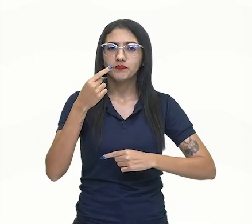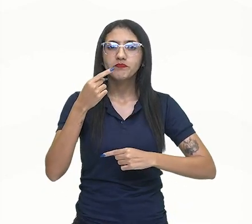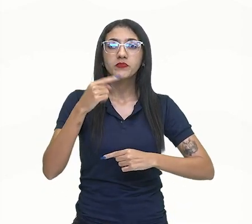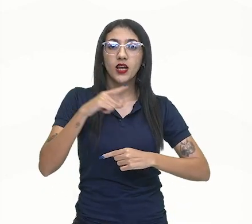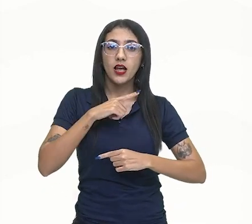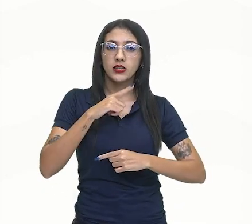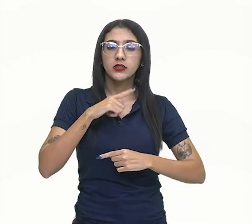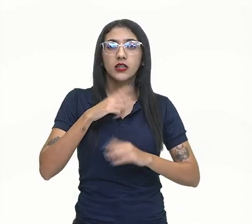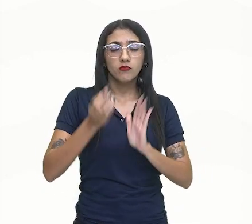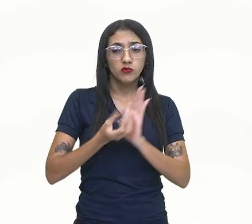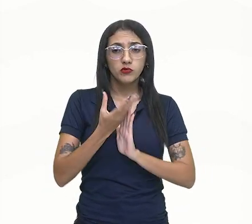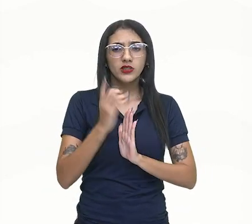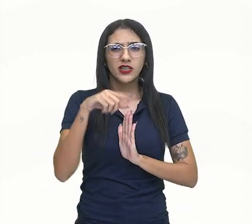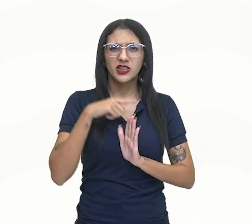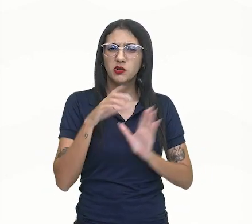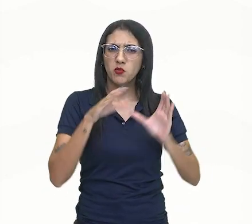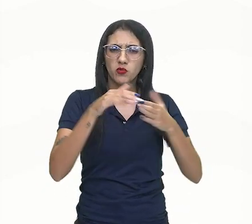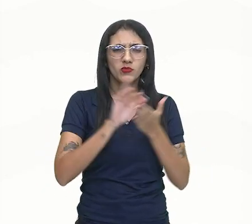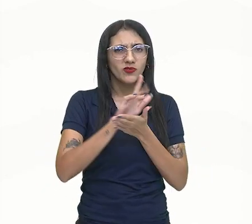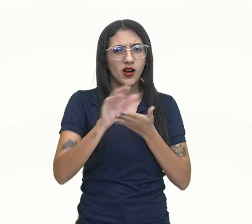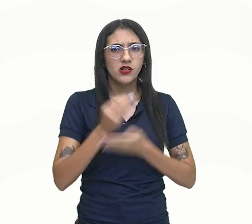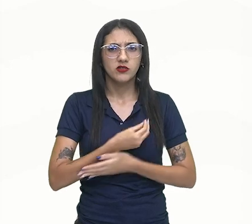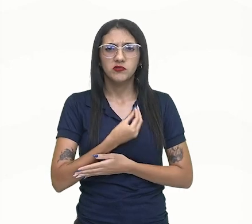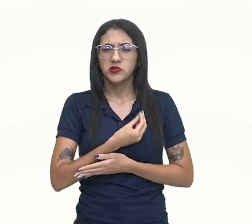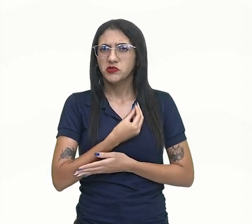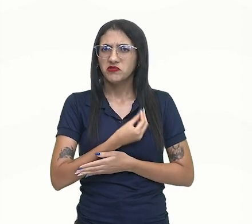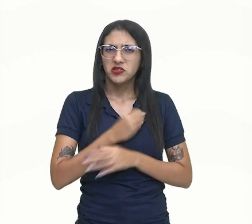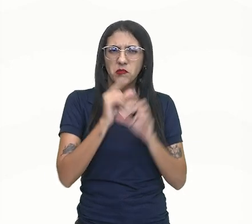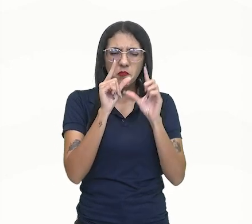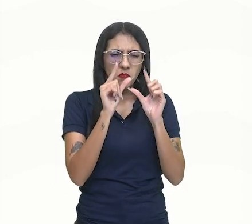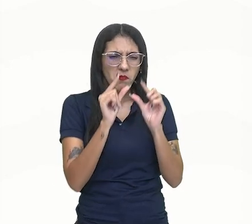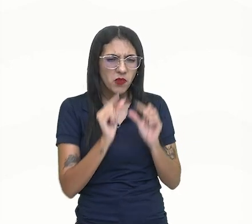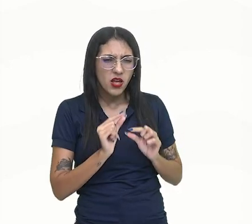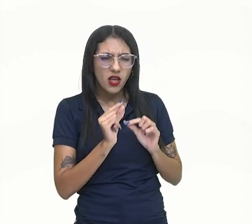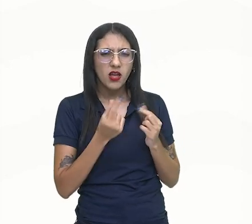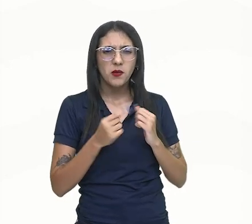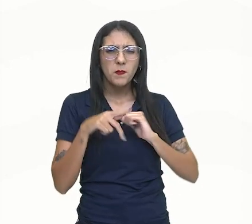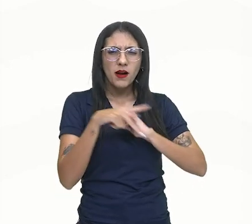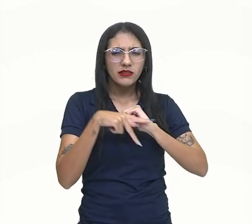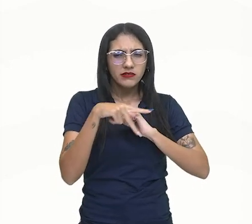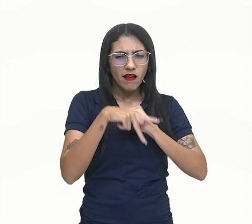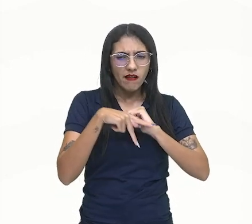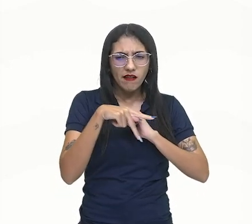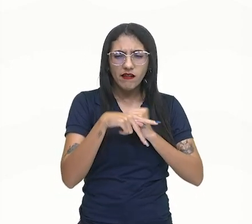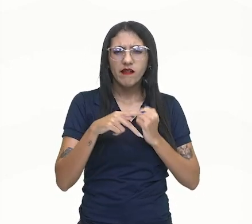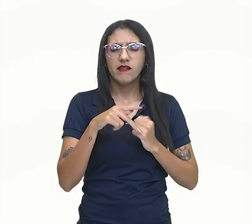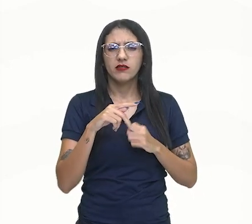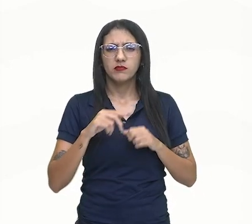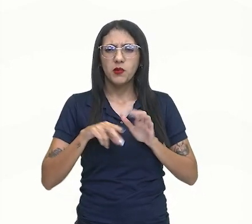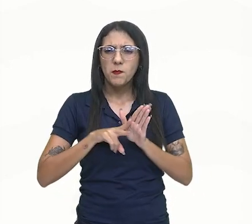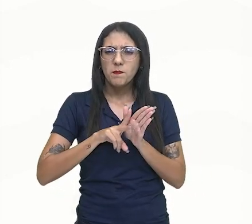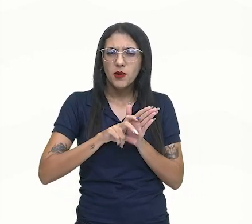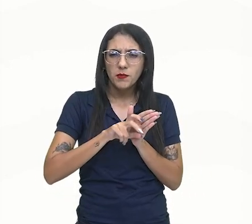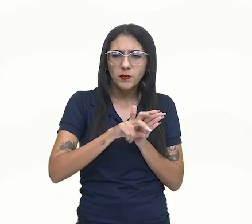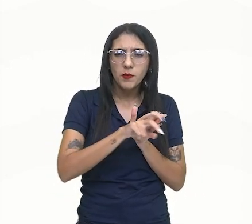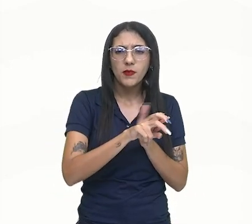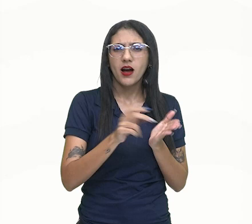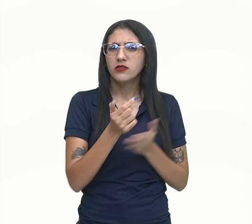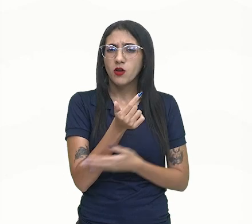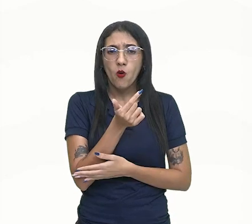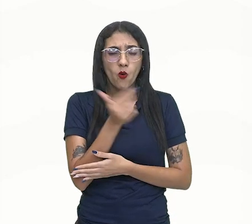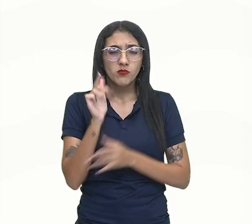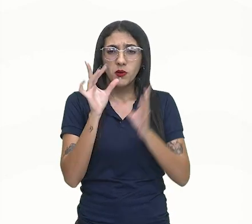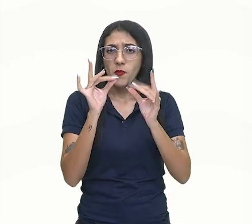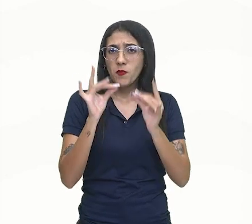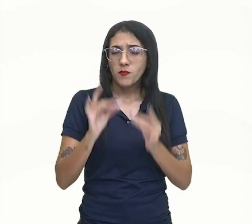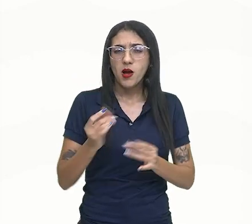resultou nesses vários seres vivos, desde micro-organismos até outros muito mais complexos, né,